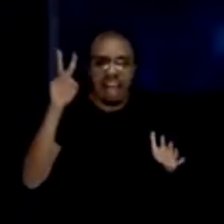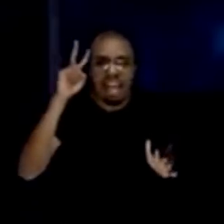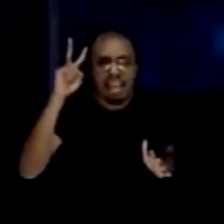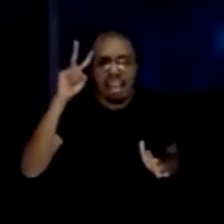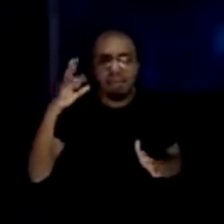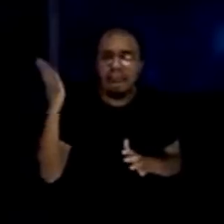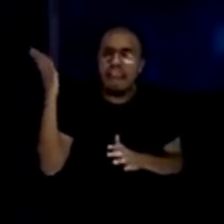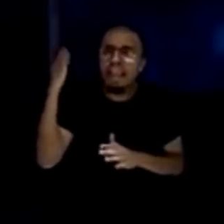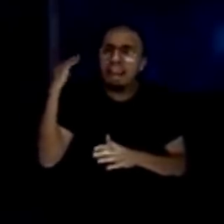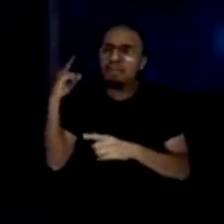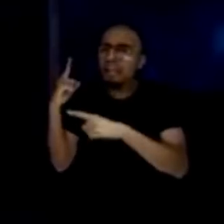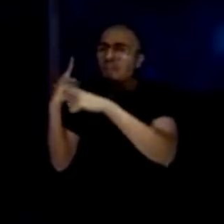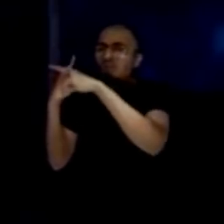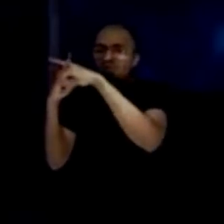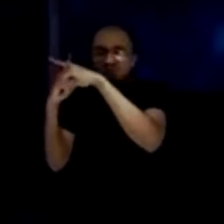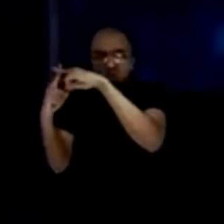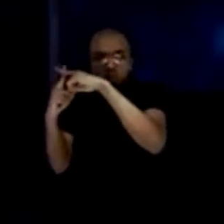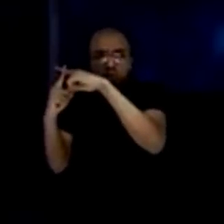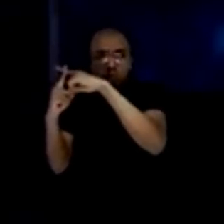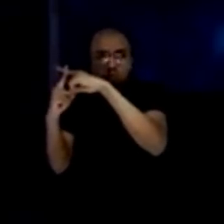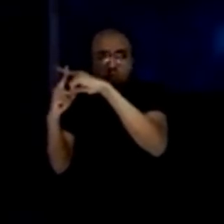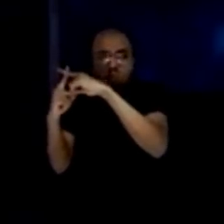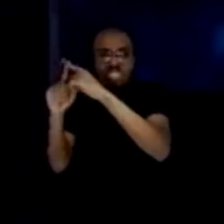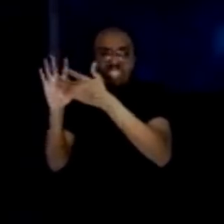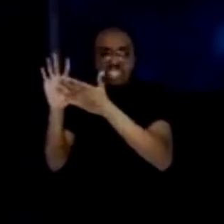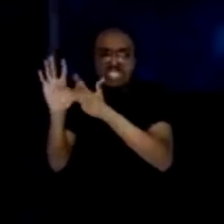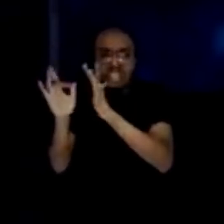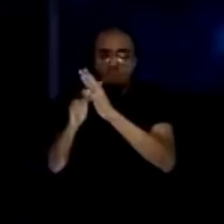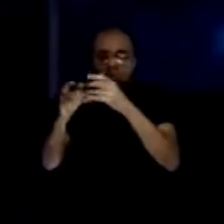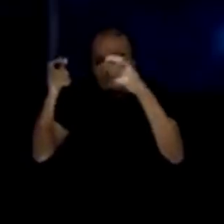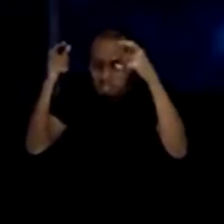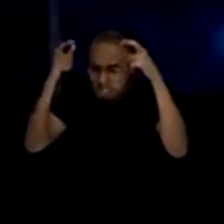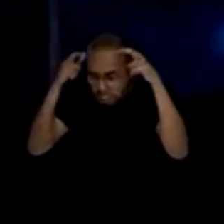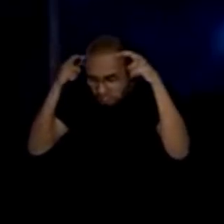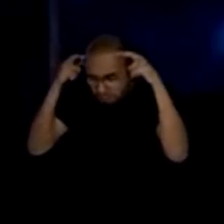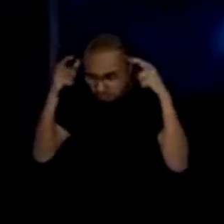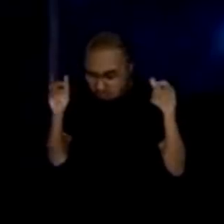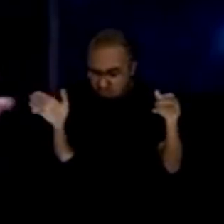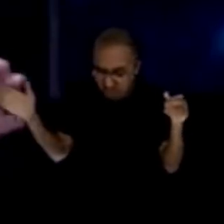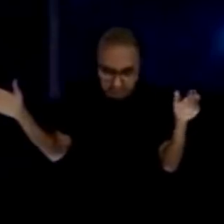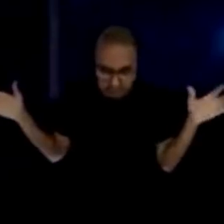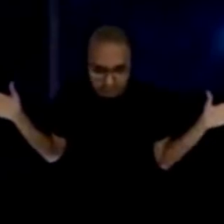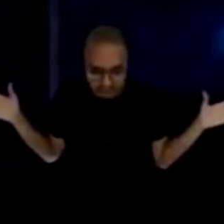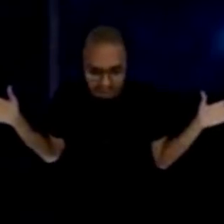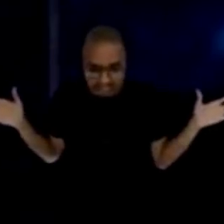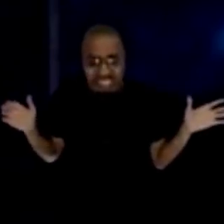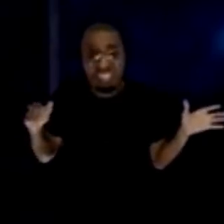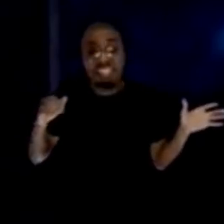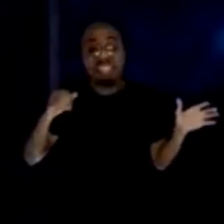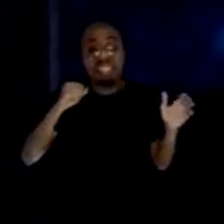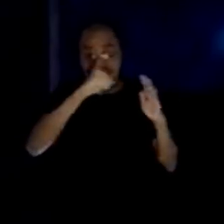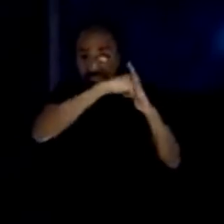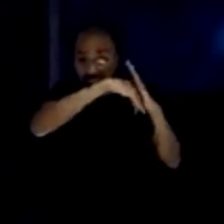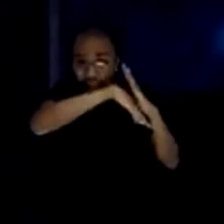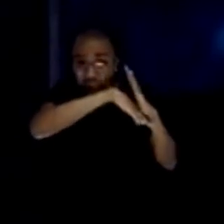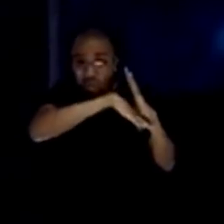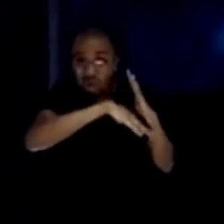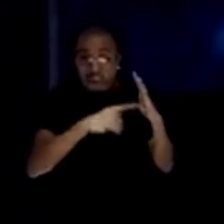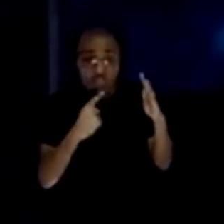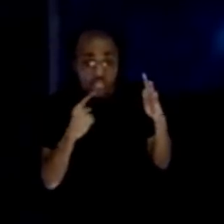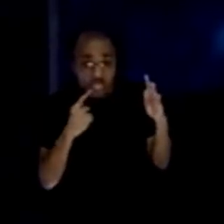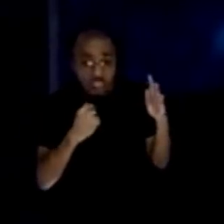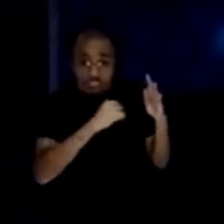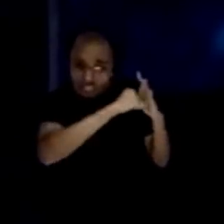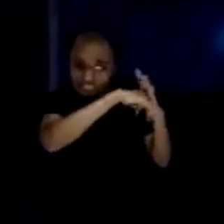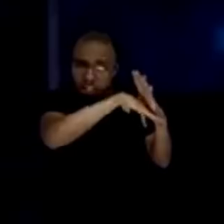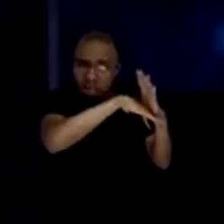assim, ó, na boca, vai no banheiro, mas não deixe o diabo falar sozinho, porque a tua luta